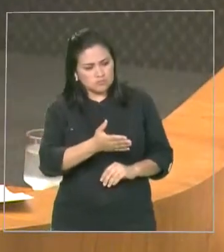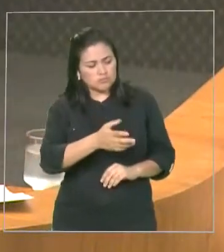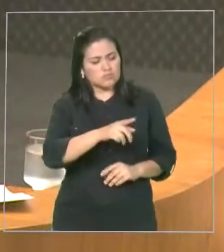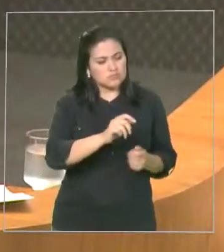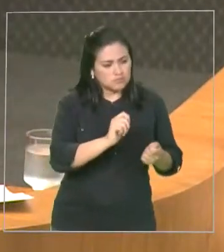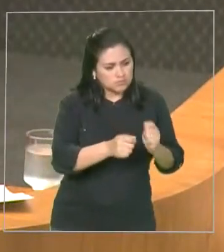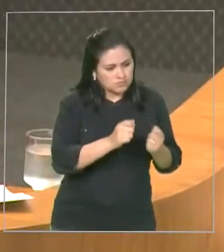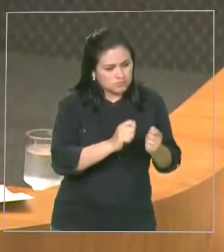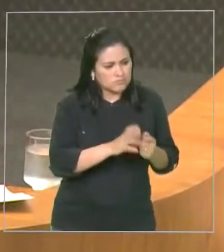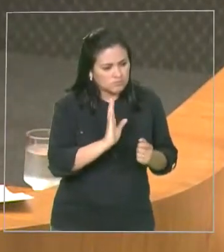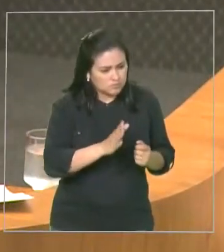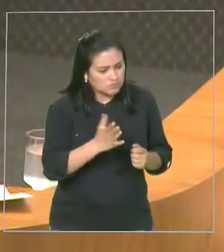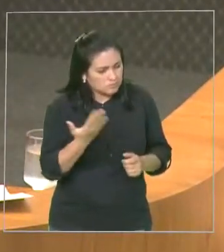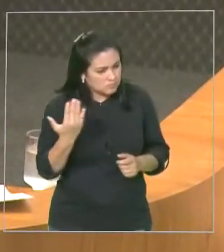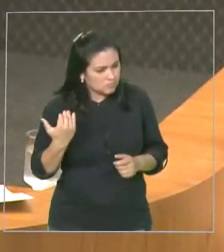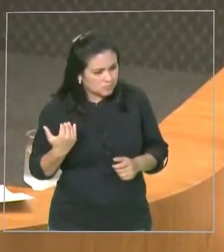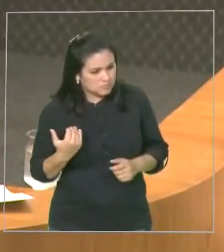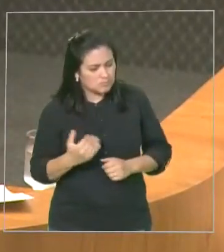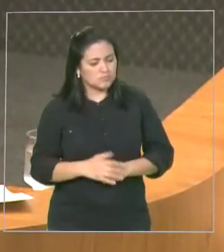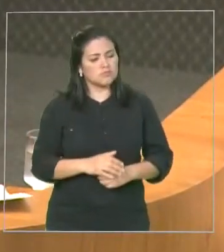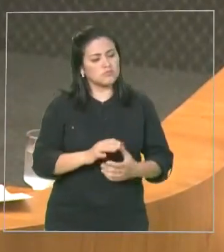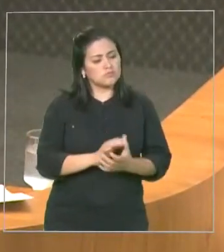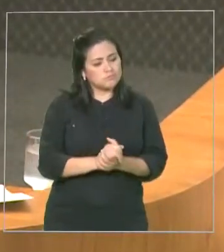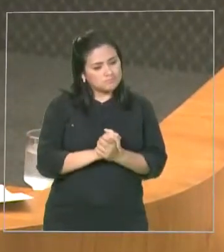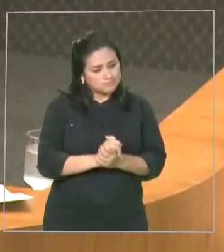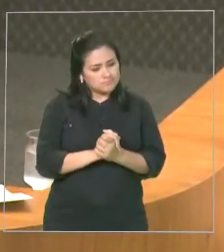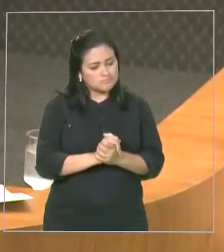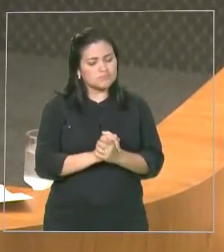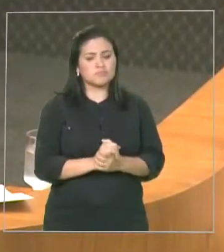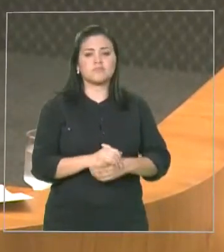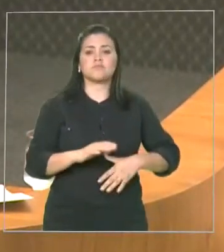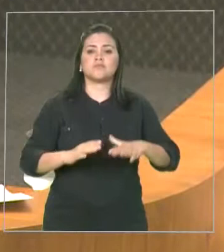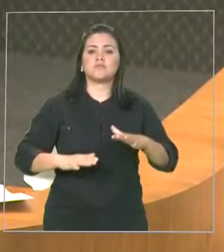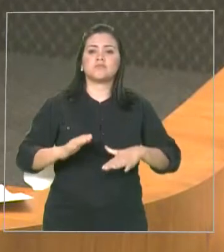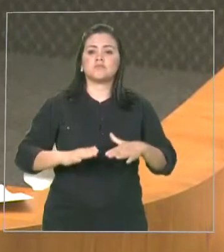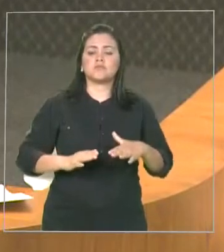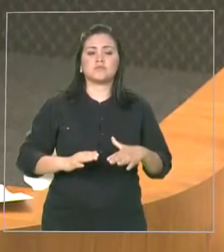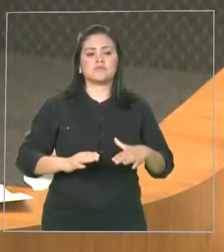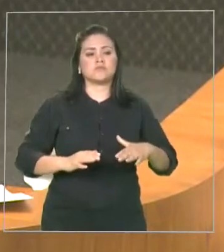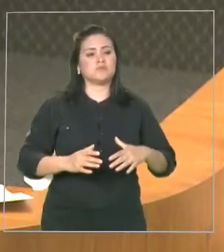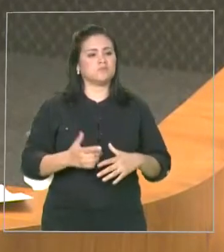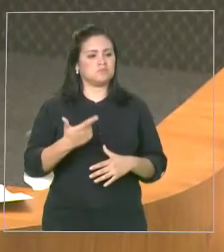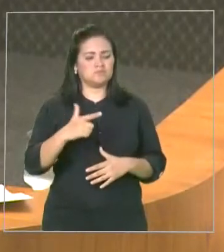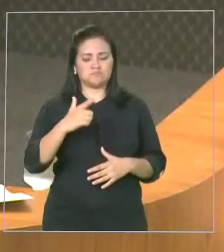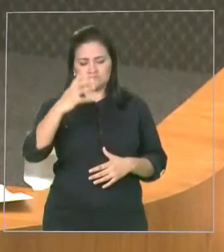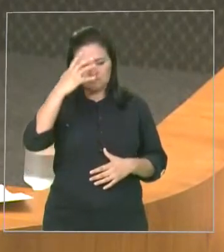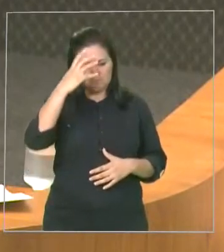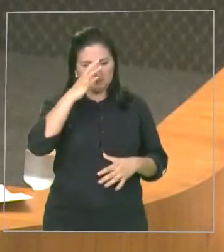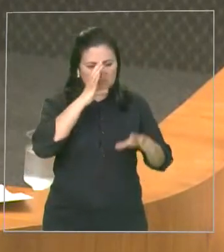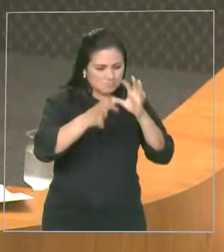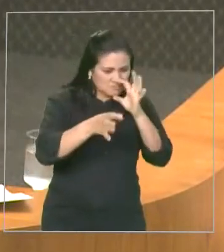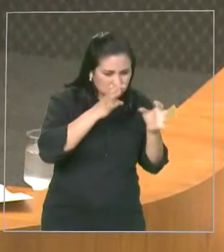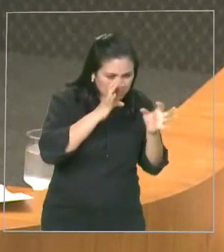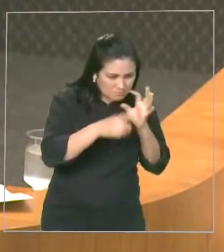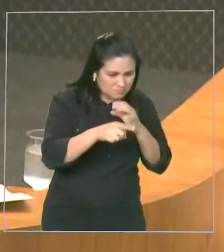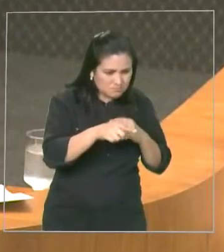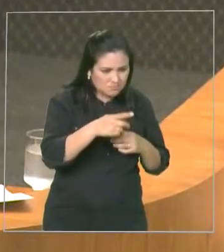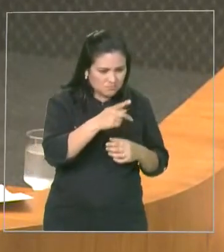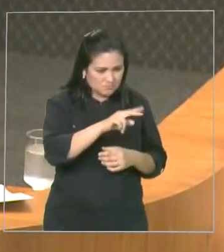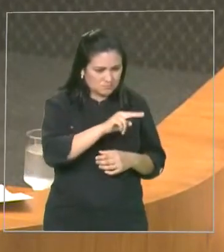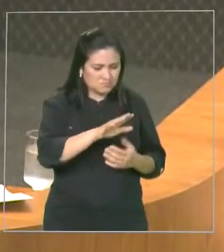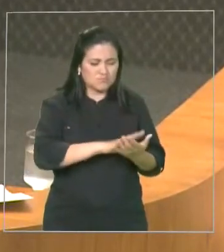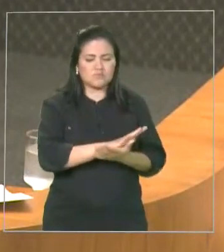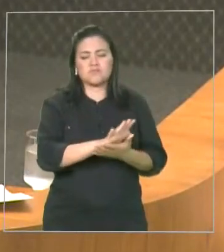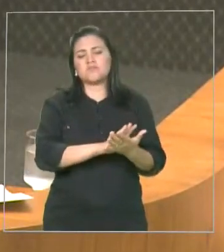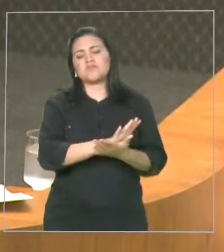isso, de ter sido já gestor algumas vezes e ter seu nome limpo, Vossa Excelência não responder processo, mas